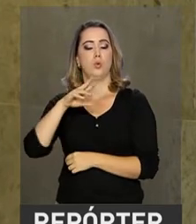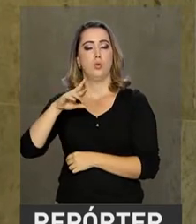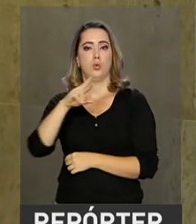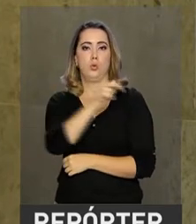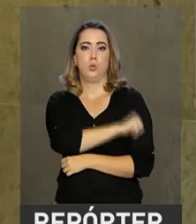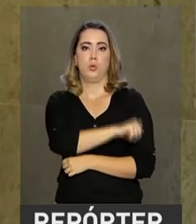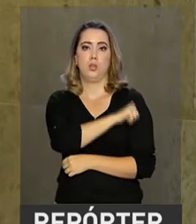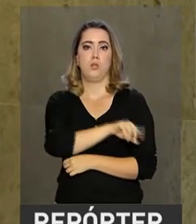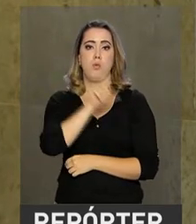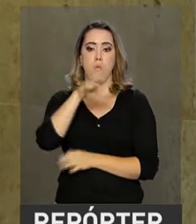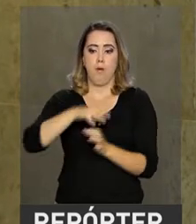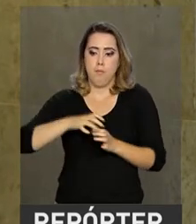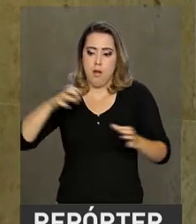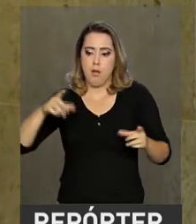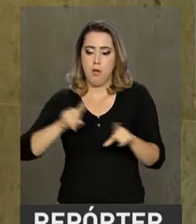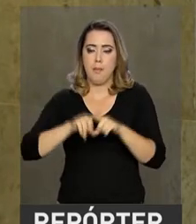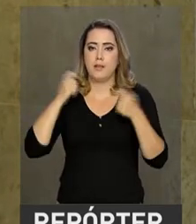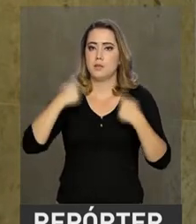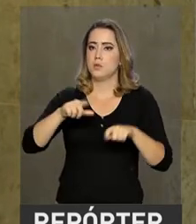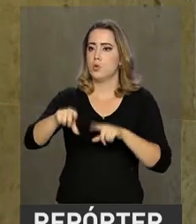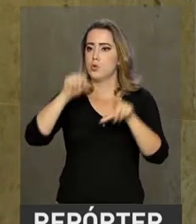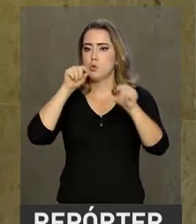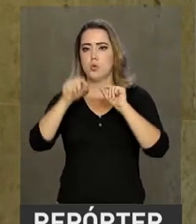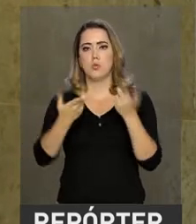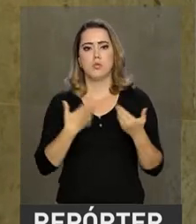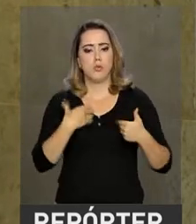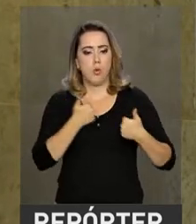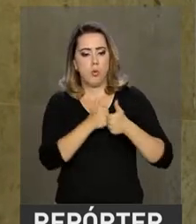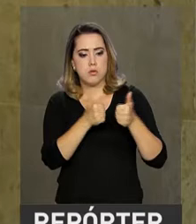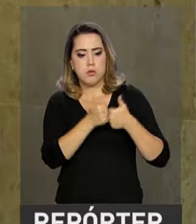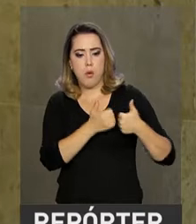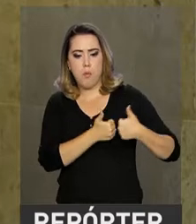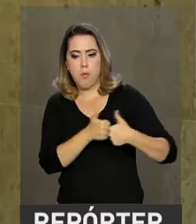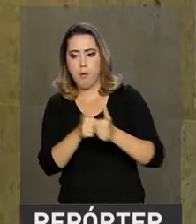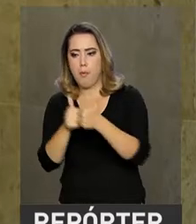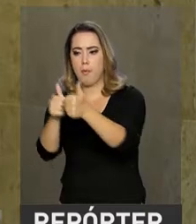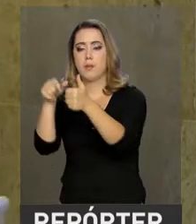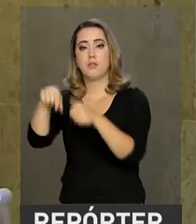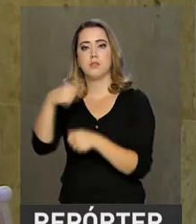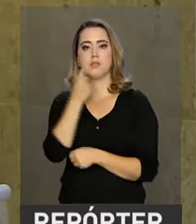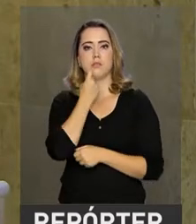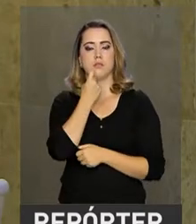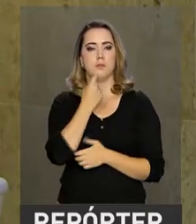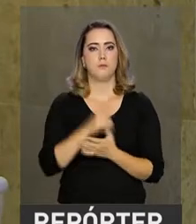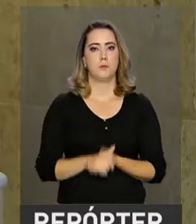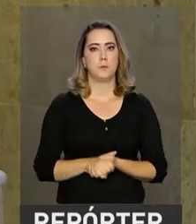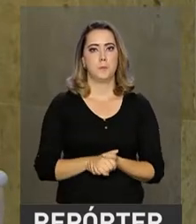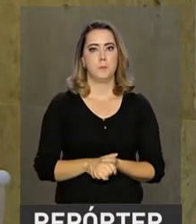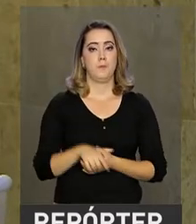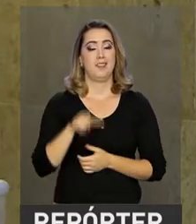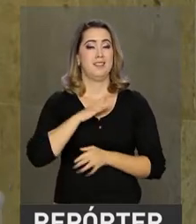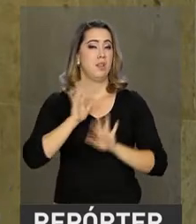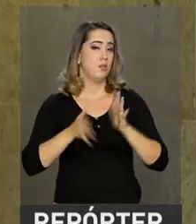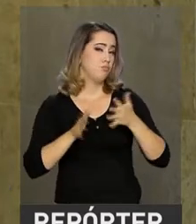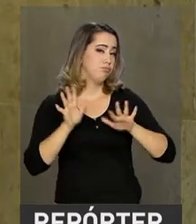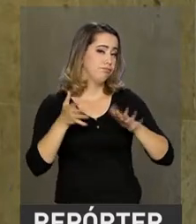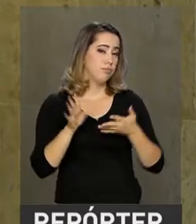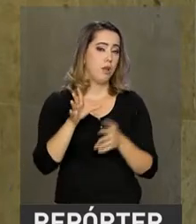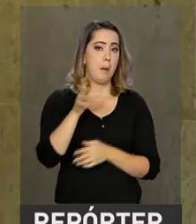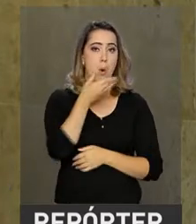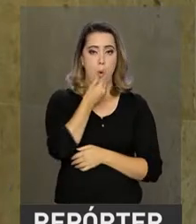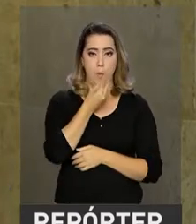mas a urgência levou a opção pelo deslocamento desta sexta feira nós temos aproximadamente um efetivo